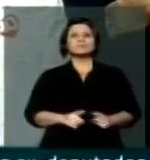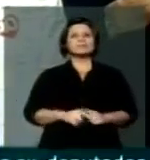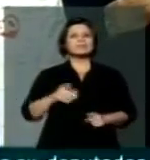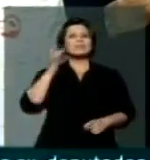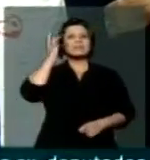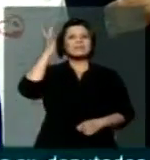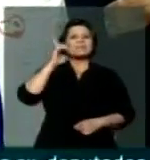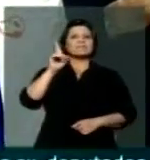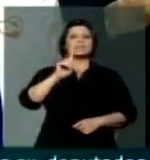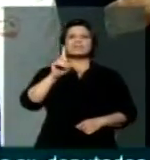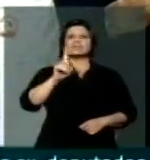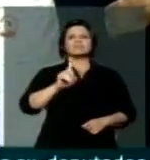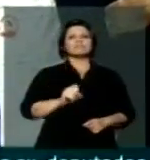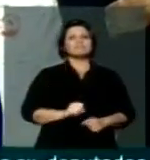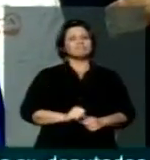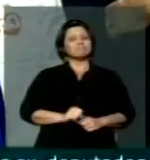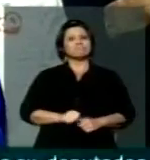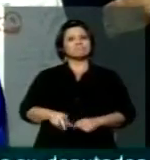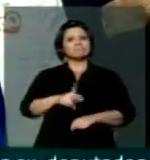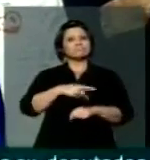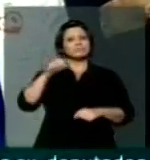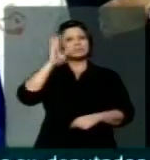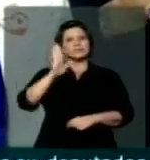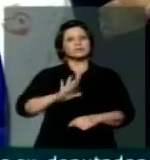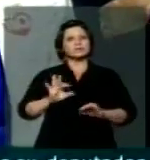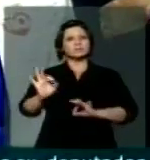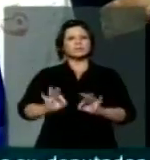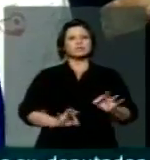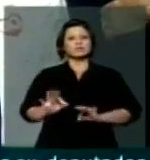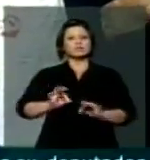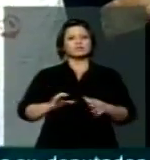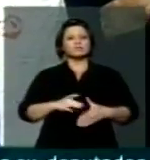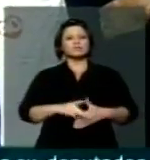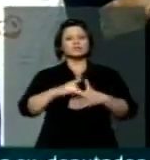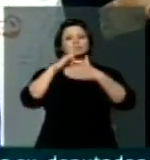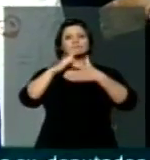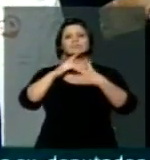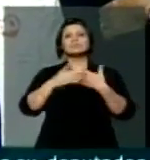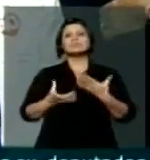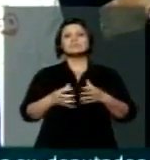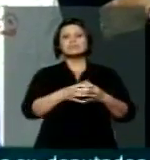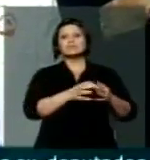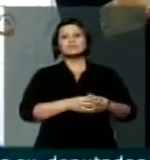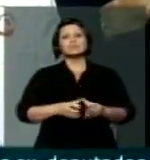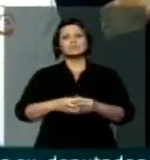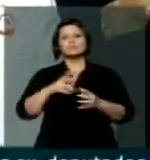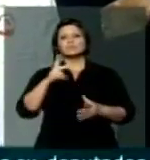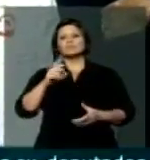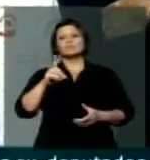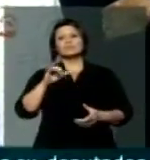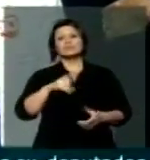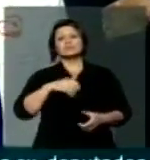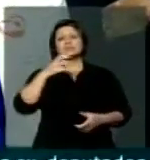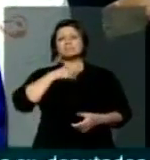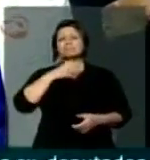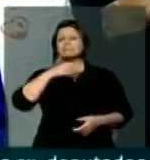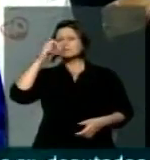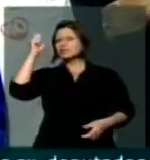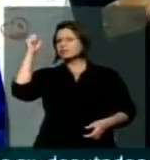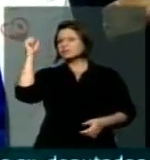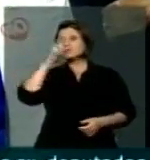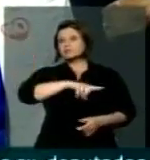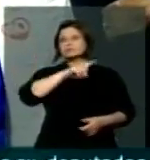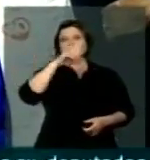não é fácil num país como o nosso, Renata, formarmos uma liderança política. É muito difícil